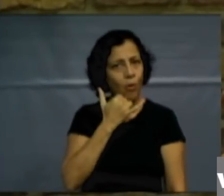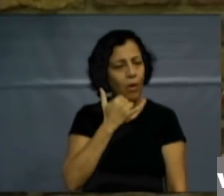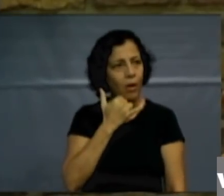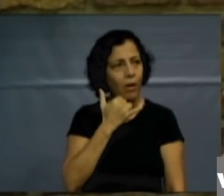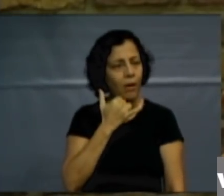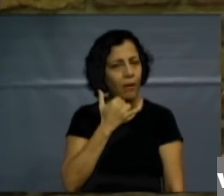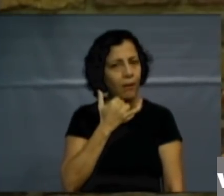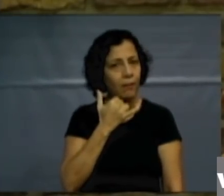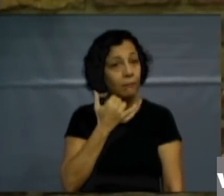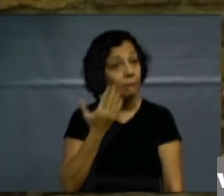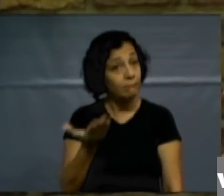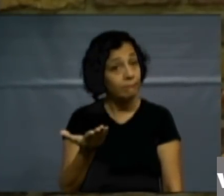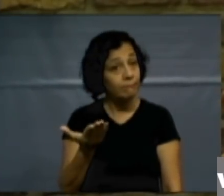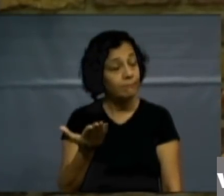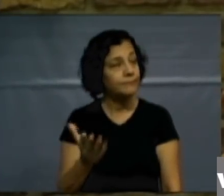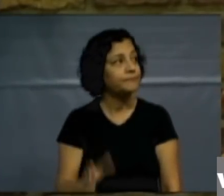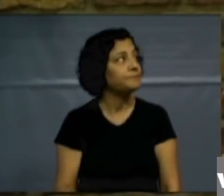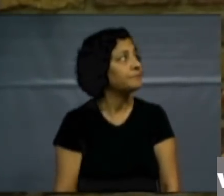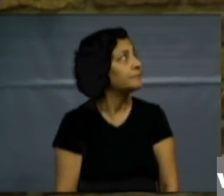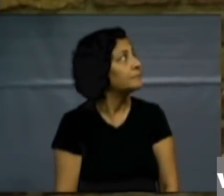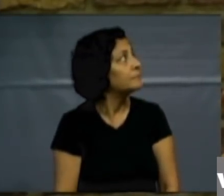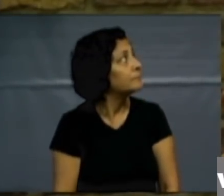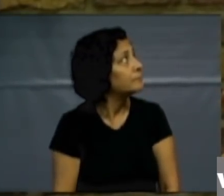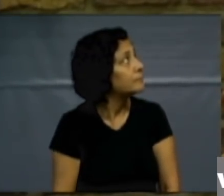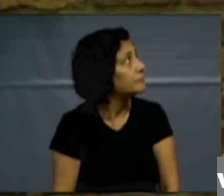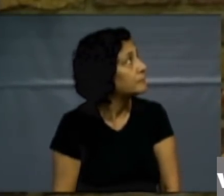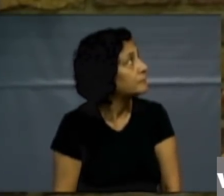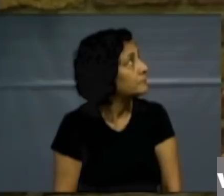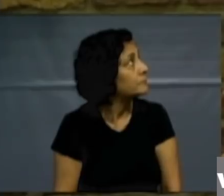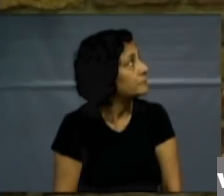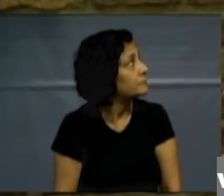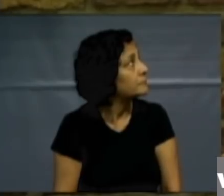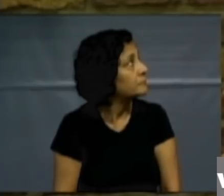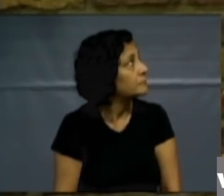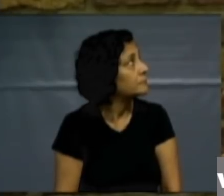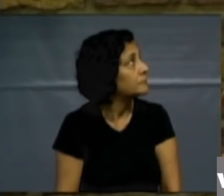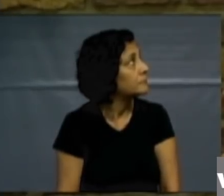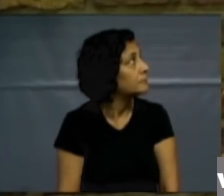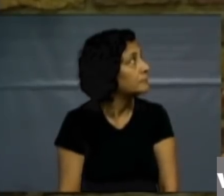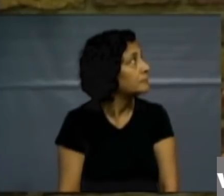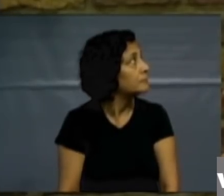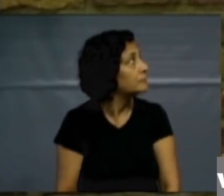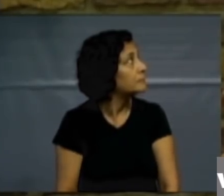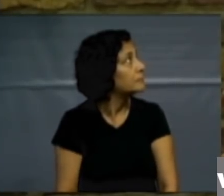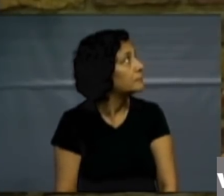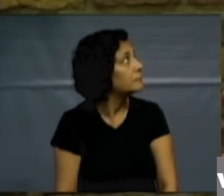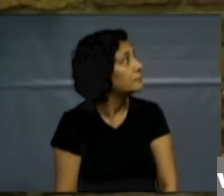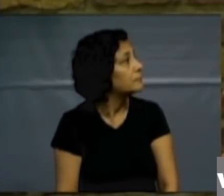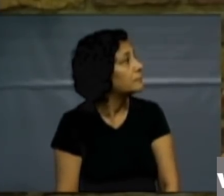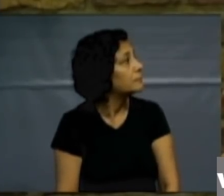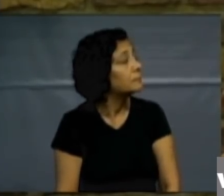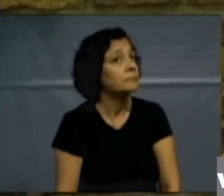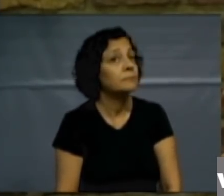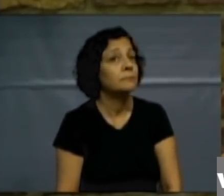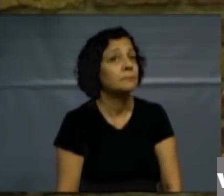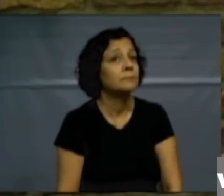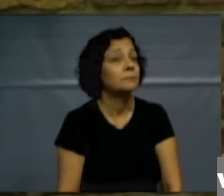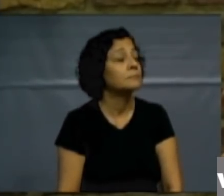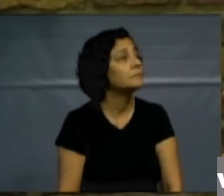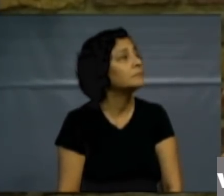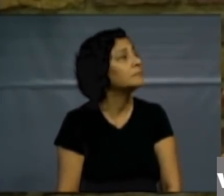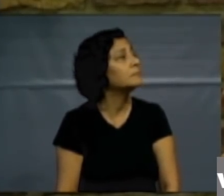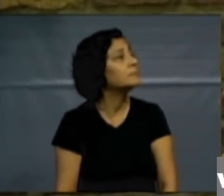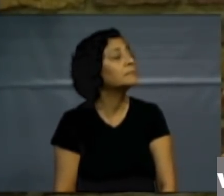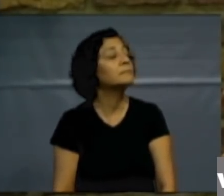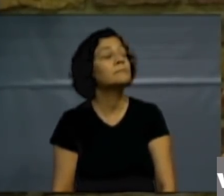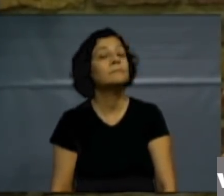Já falamos da estrada de Damasco. Né? Já falamos da humildade dele. Eu queria chegar nessa parte